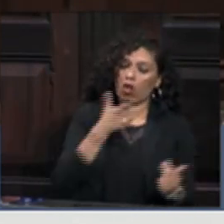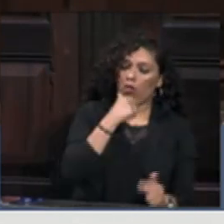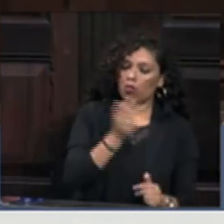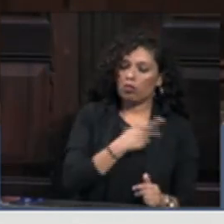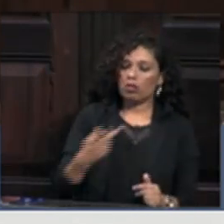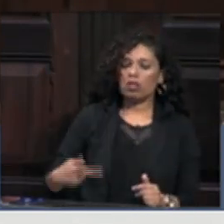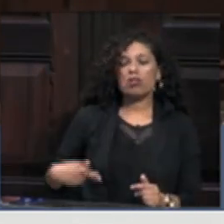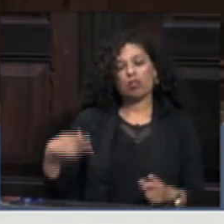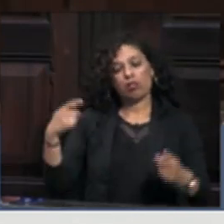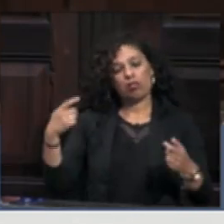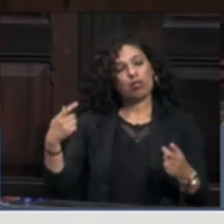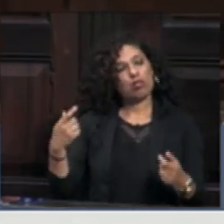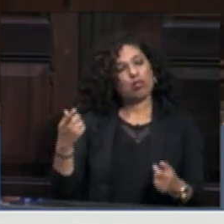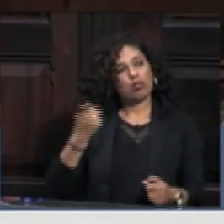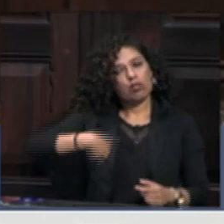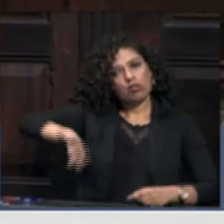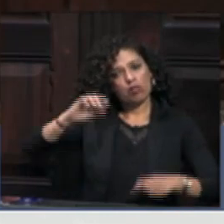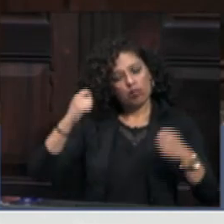é preciso,